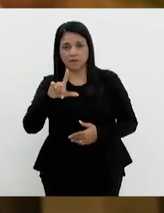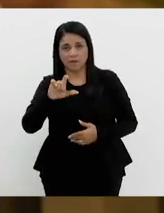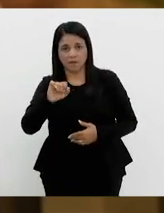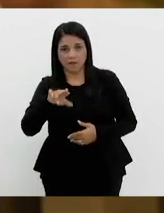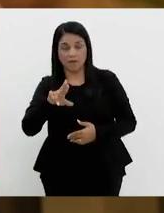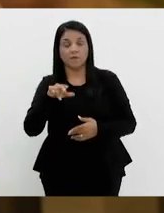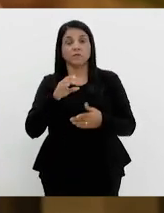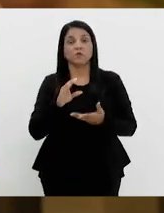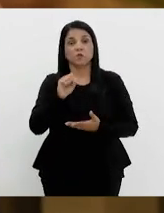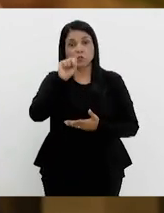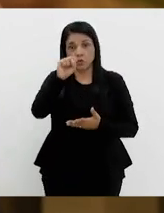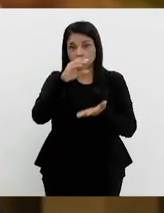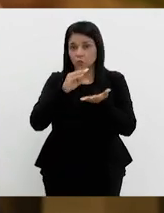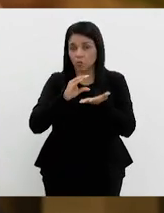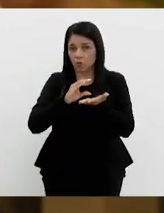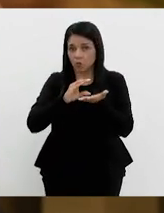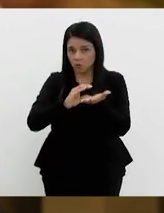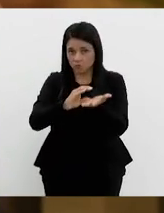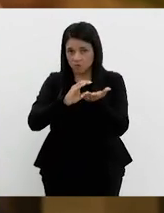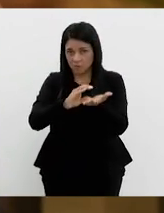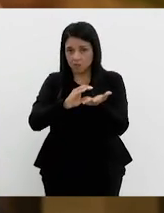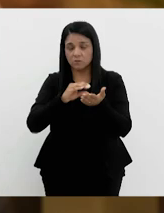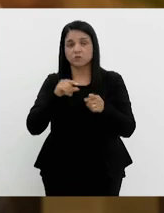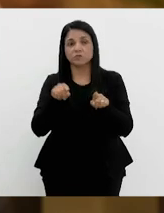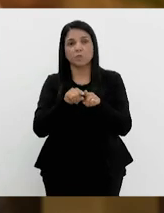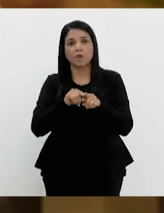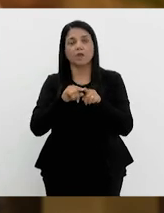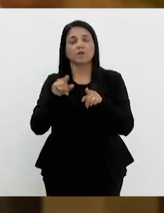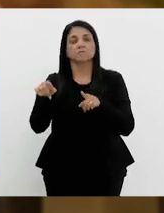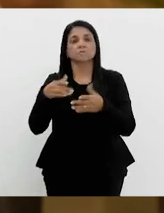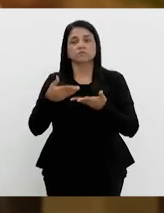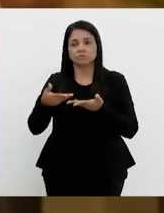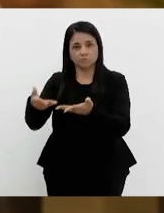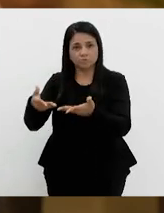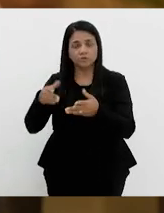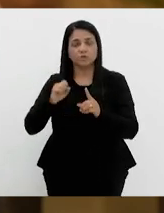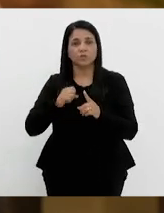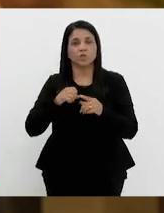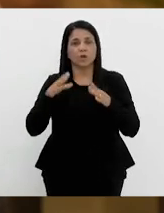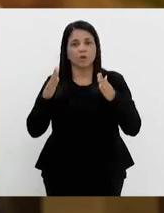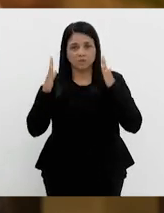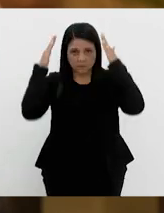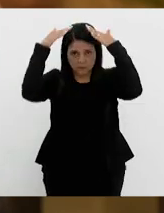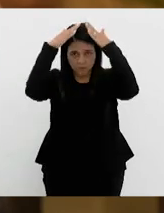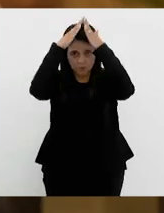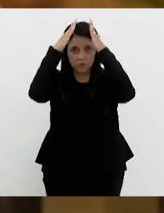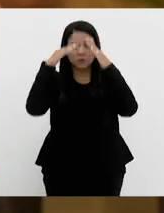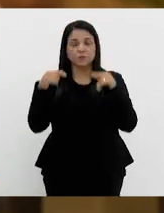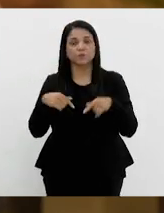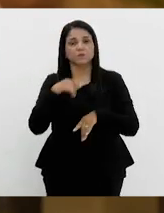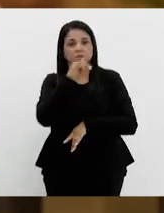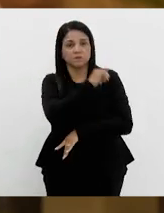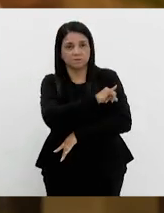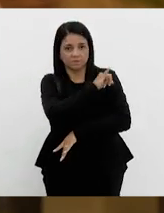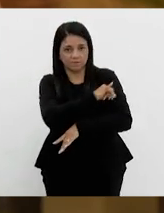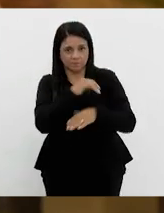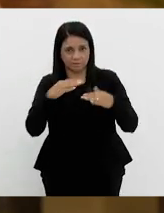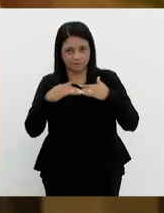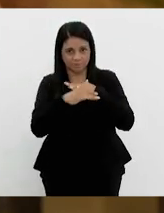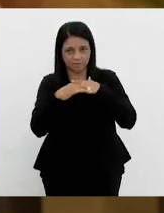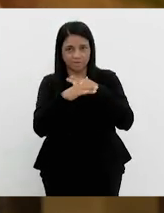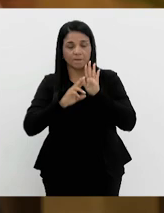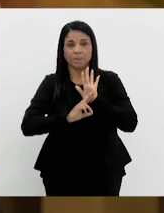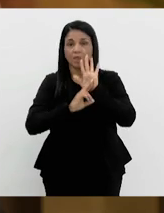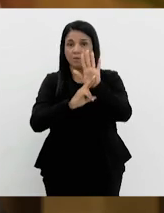pelo reitor e confirmados pelo arcebispo Metropolitano o comitê Cristo G20 participará enquanto representante